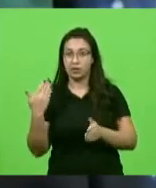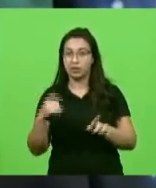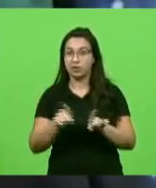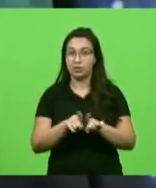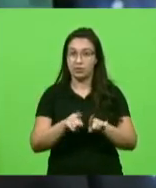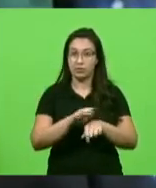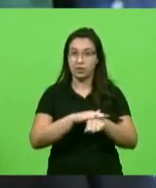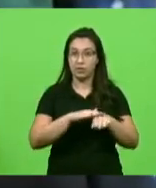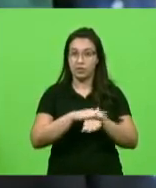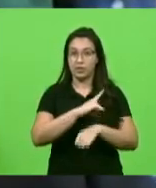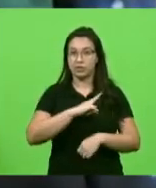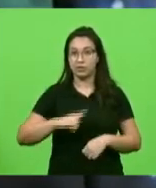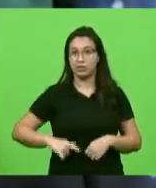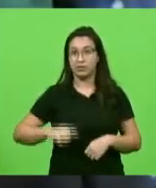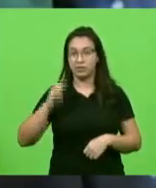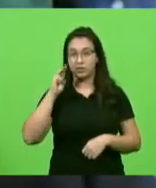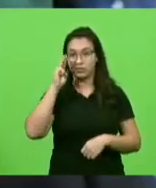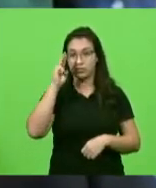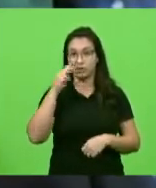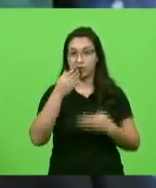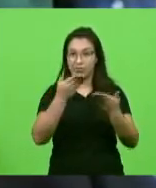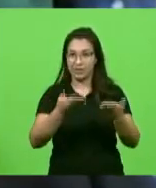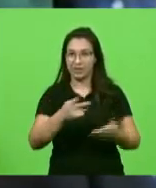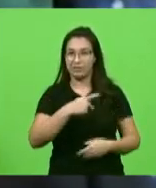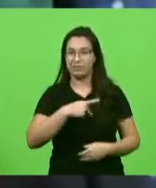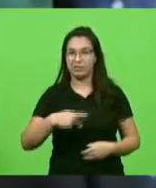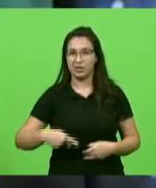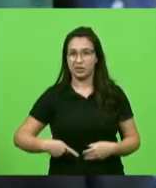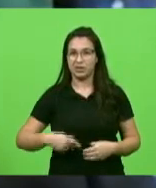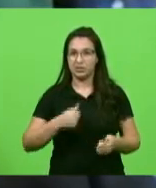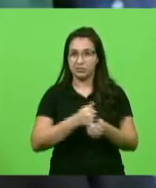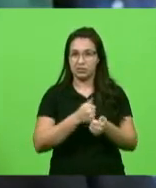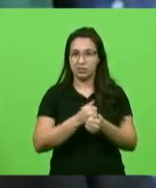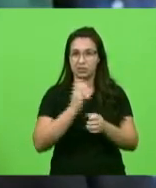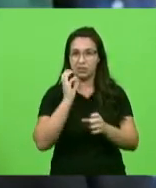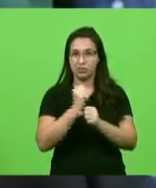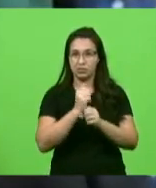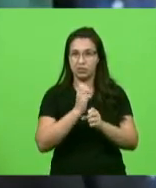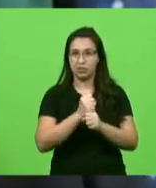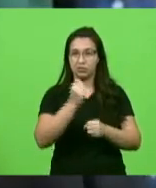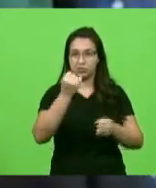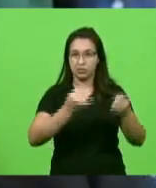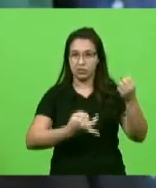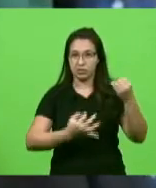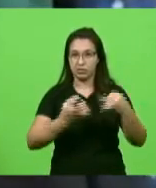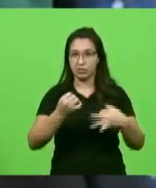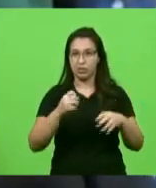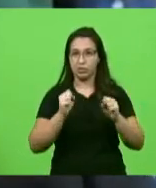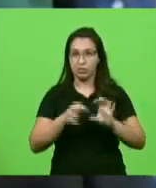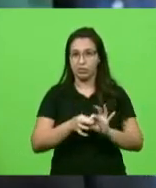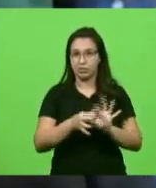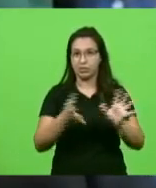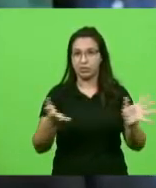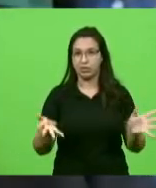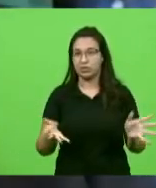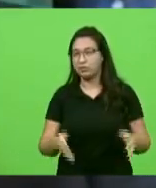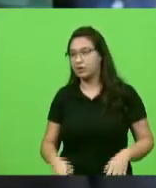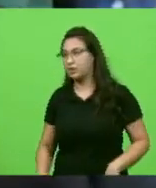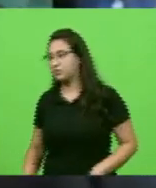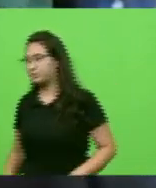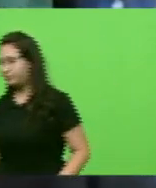como o senhor governador do Estado este Presidente falou com Tribunal de Contas à disposição da gravação